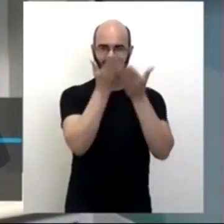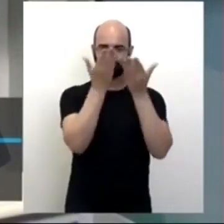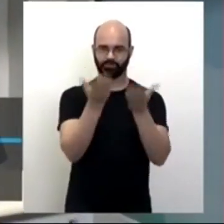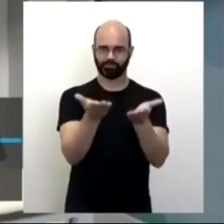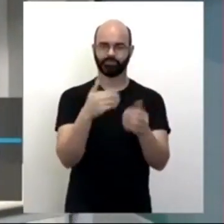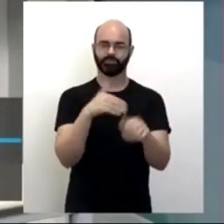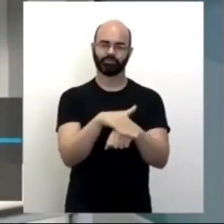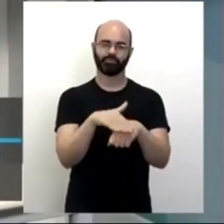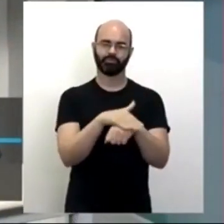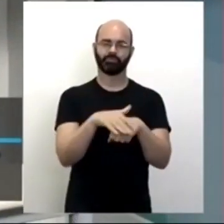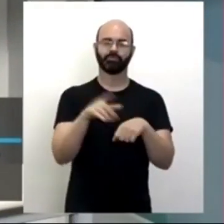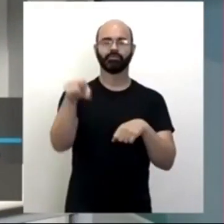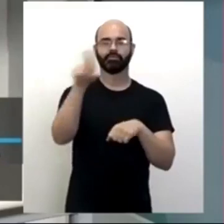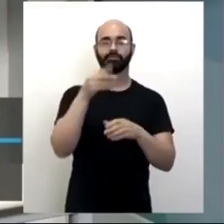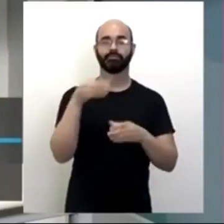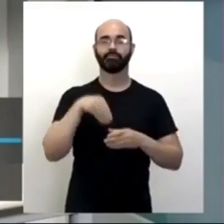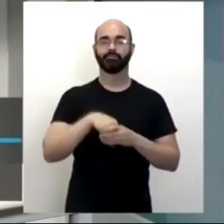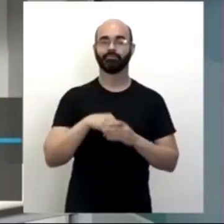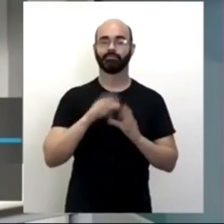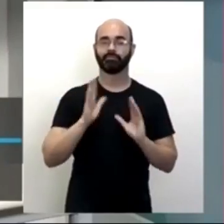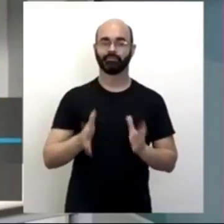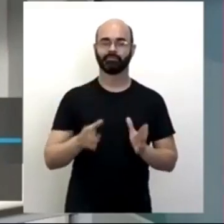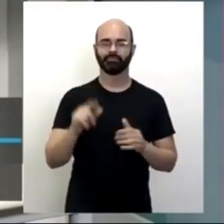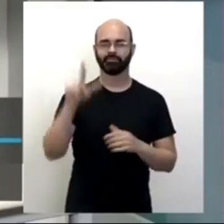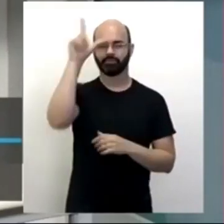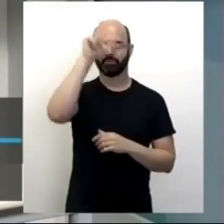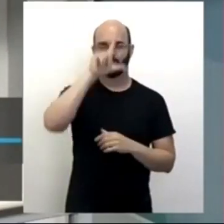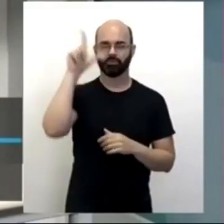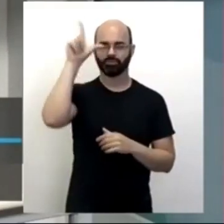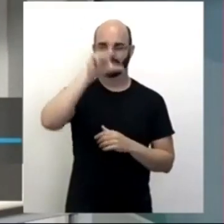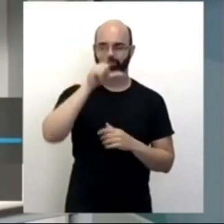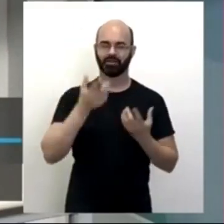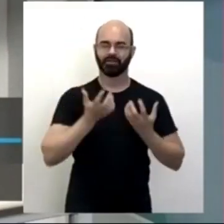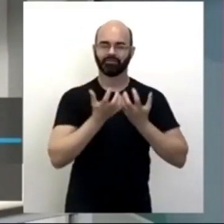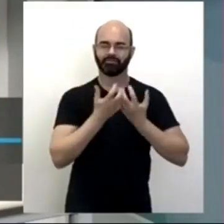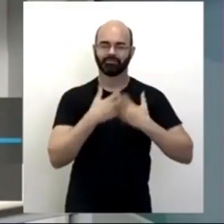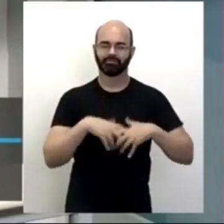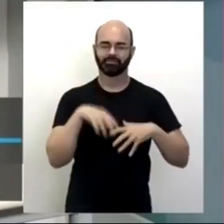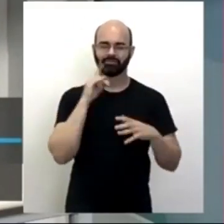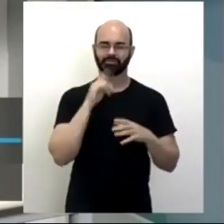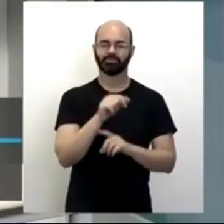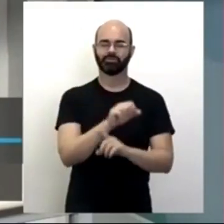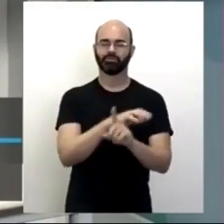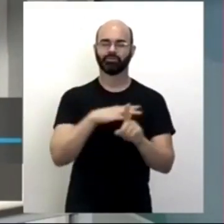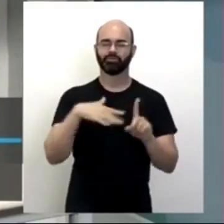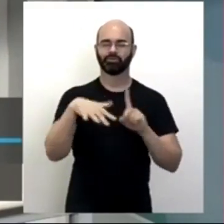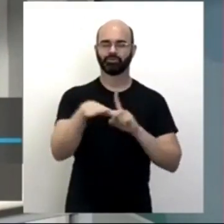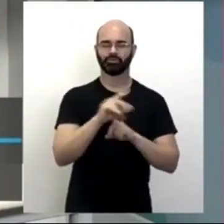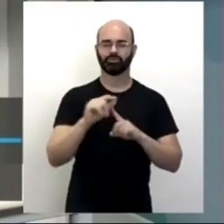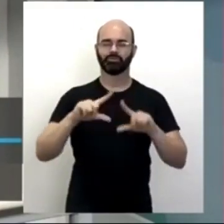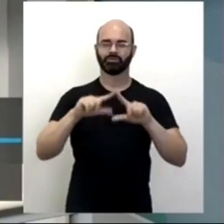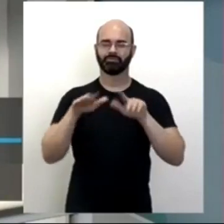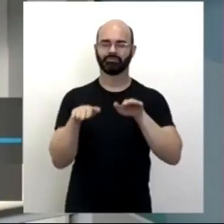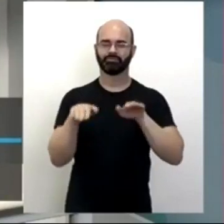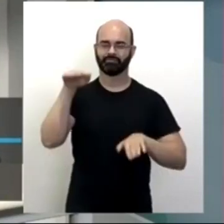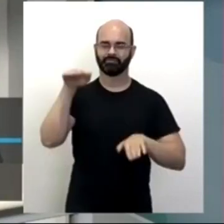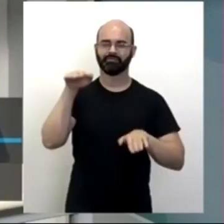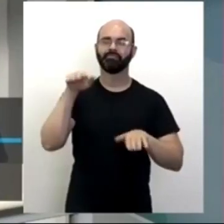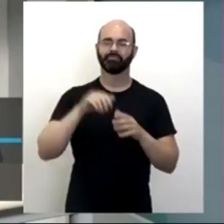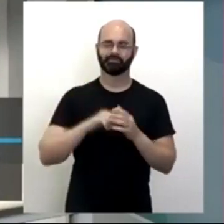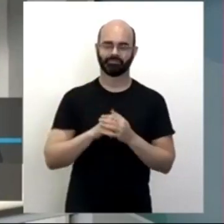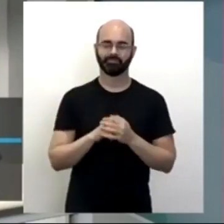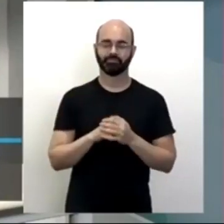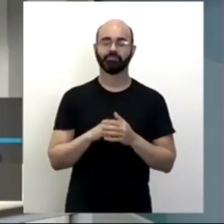eles já estão inseridos, né, dentro de uma lógica, de uma construção sobre sociedade, sobre desigualdades, e esses conceitos